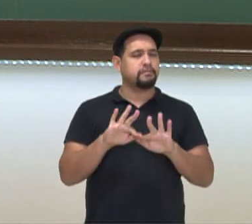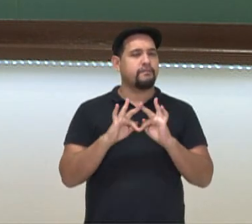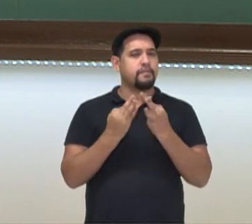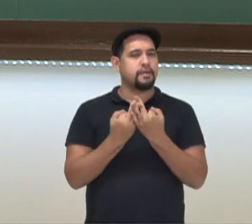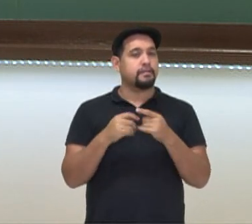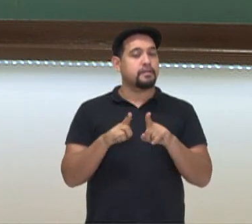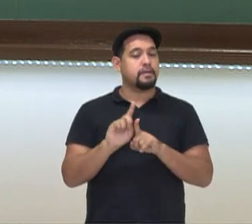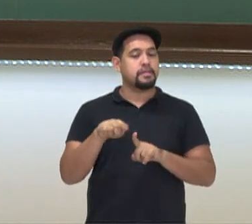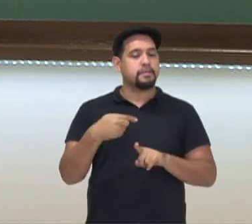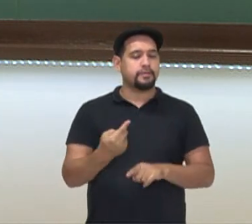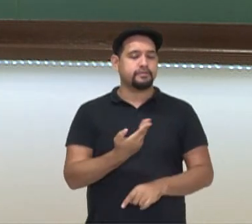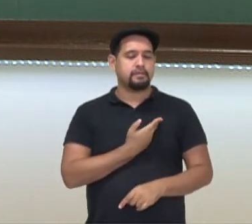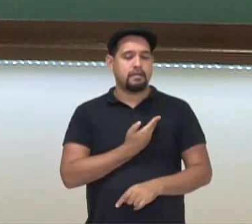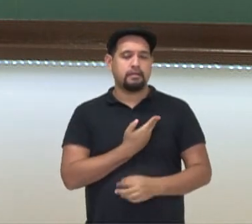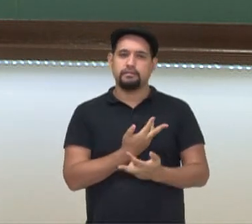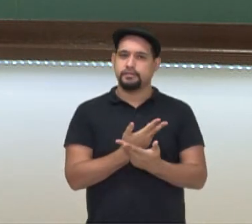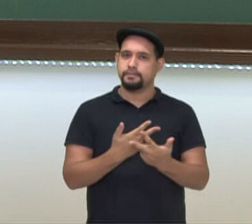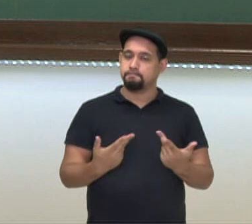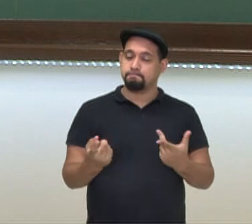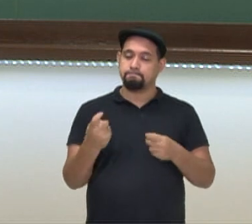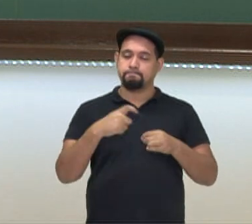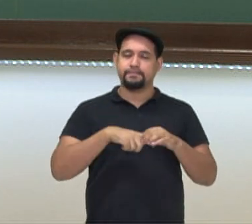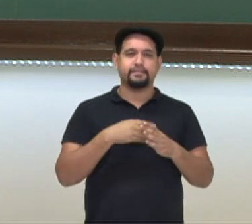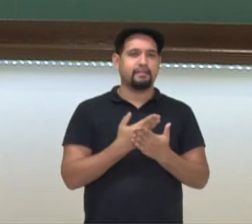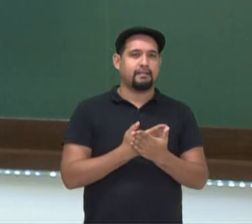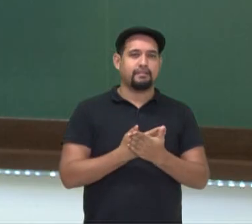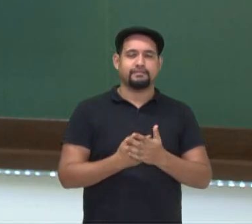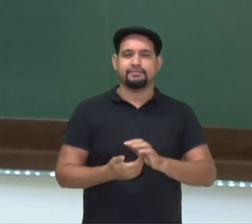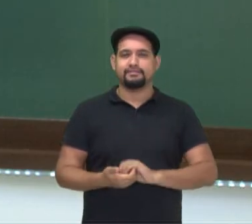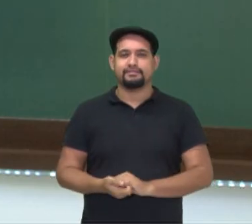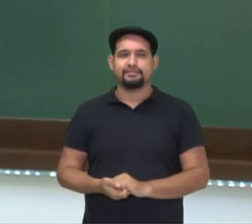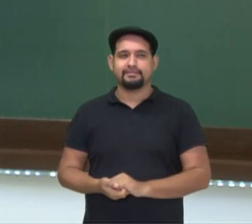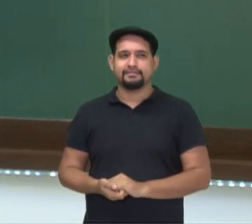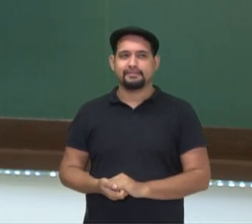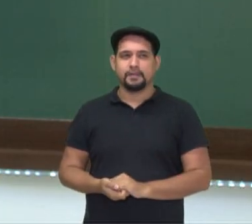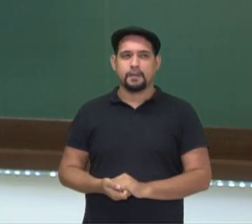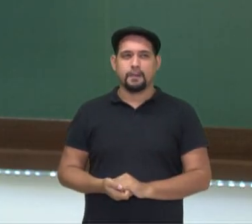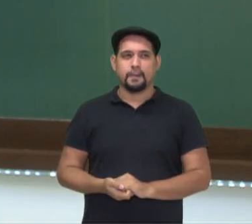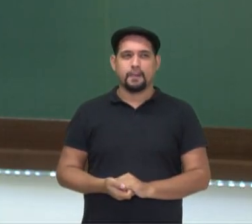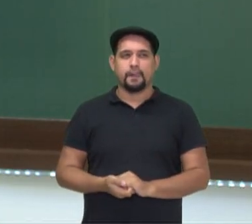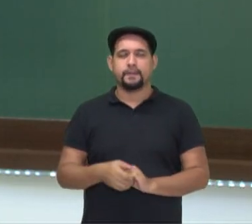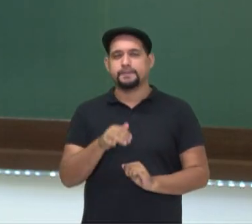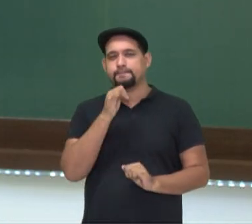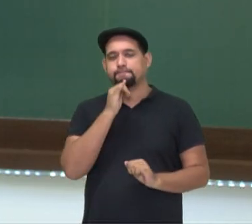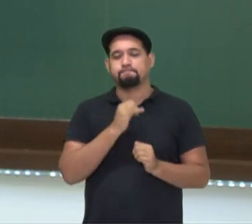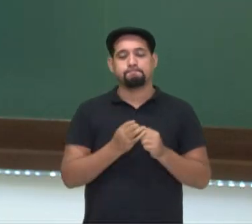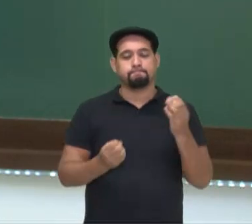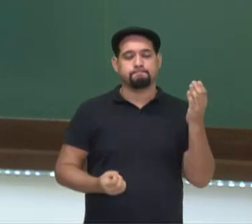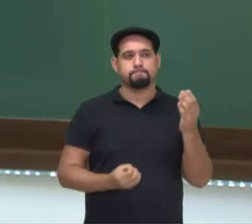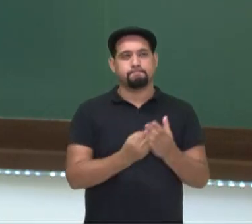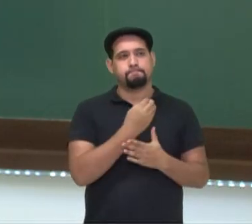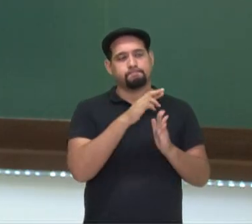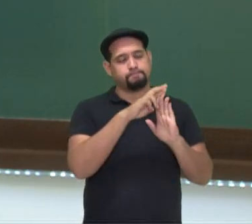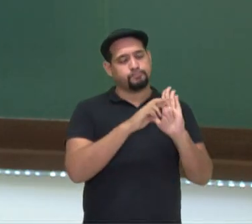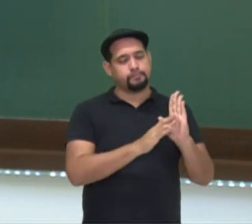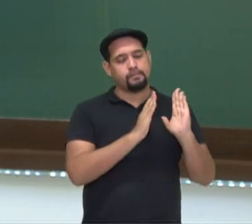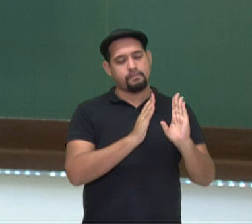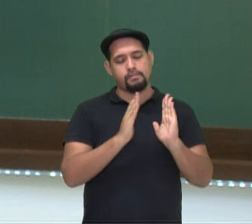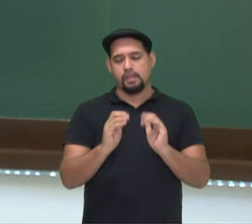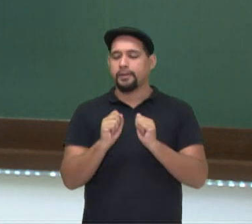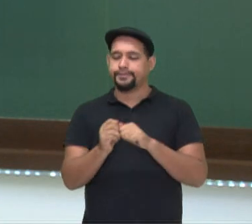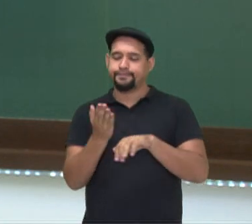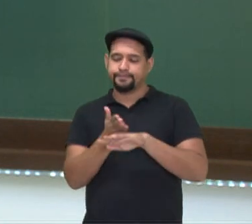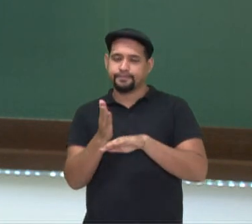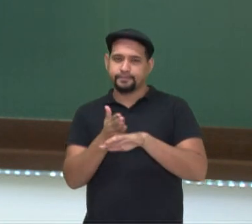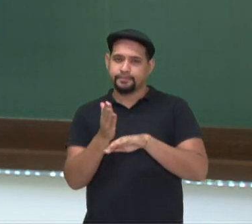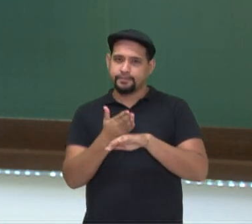depois com os colegas, né, no retorno das aulas. Partindo de um roteiro pré-estabelecido, né, podendo ser